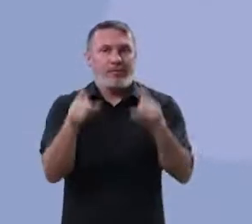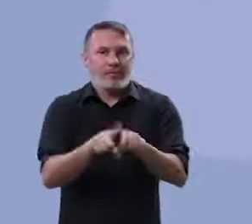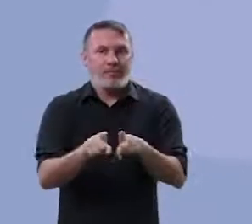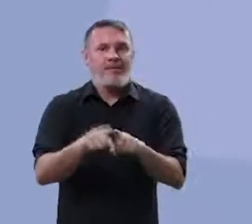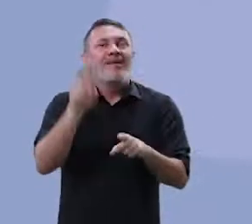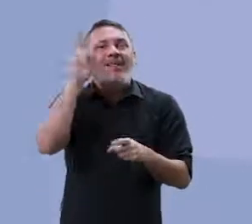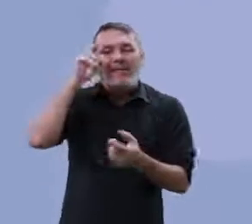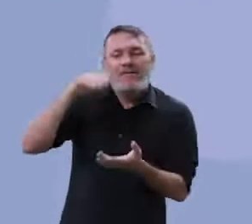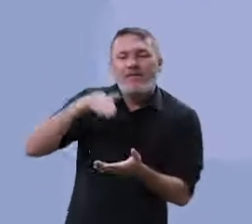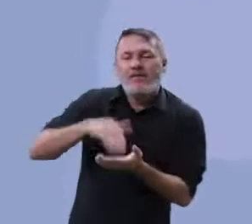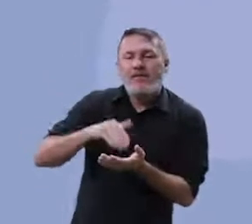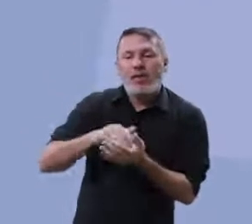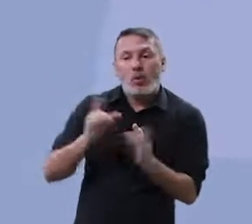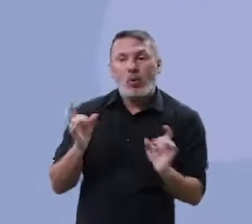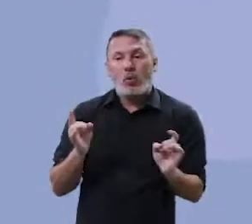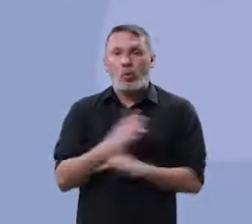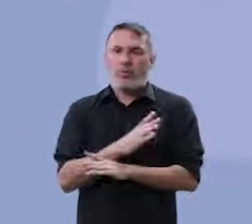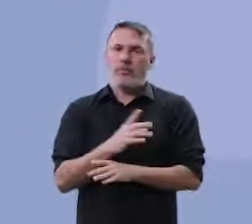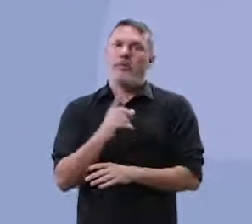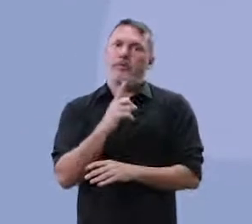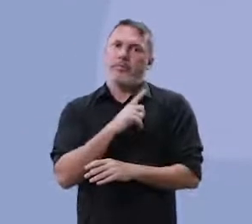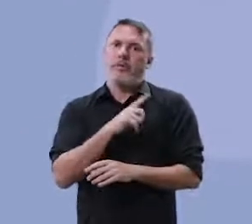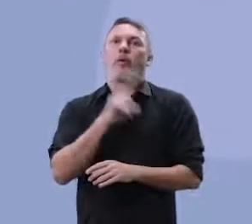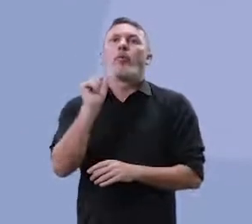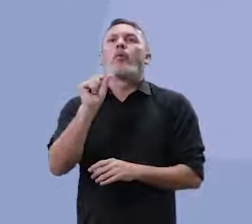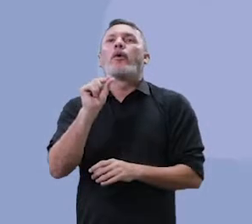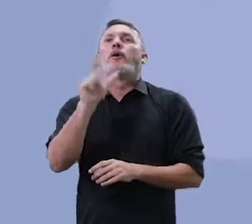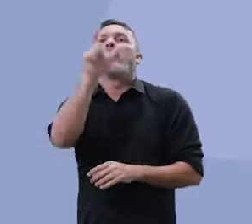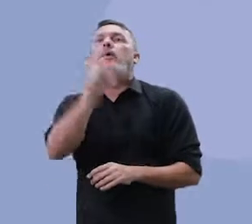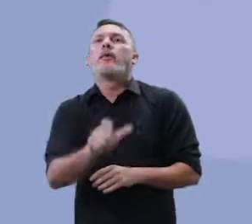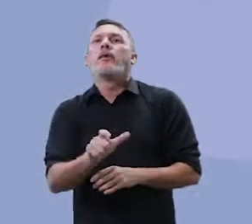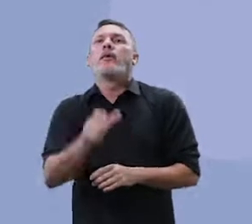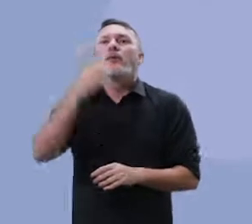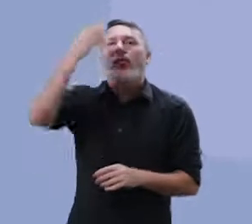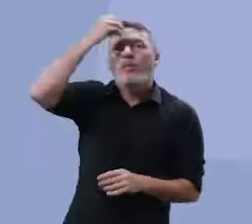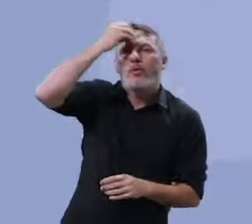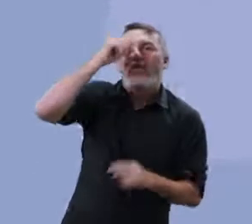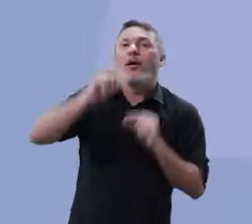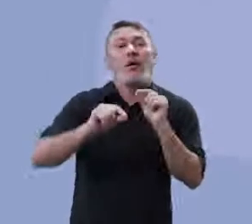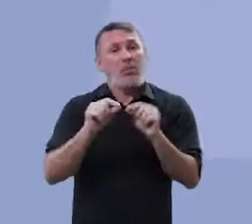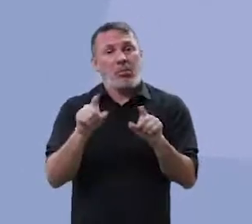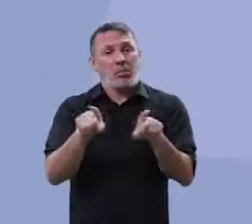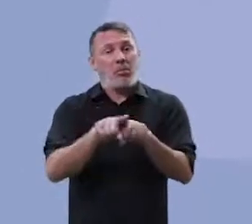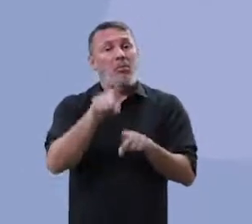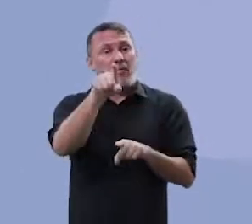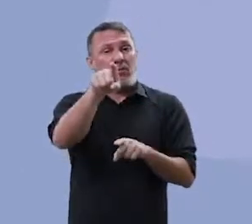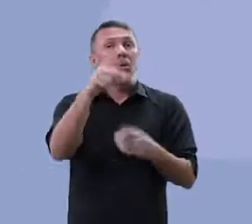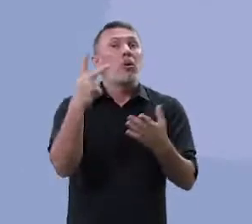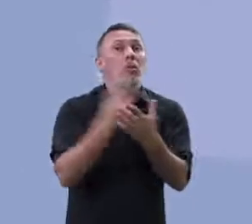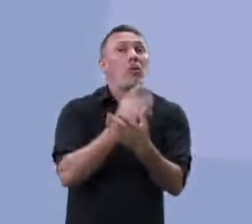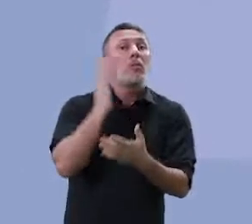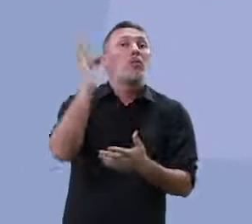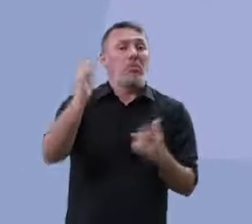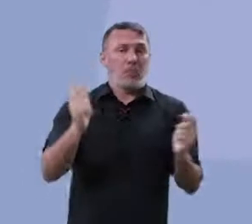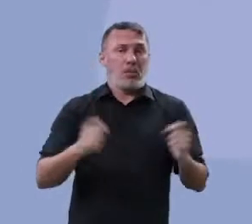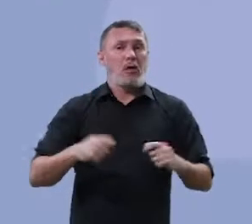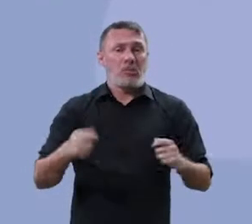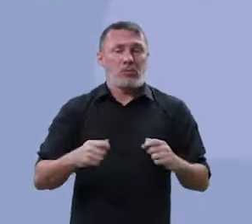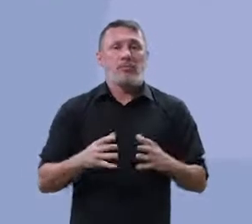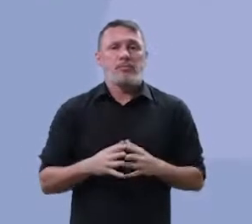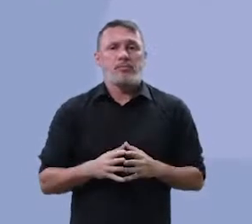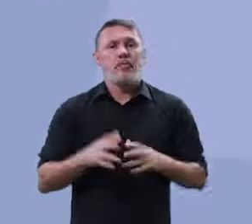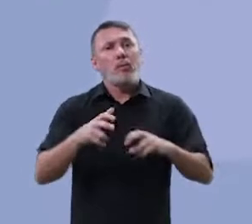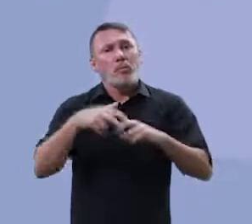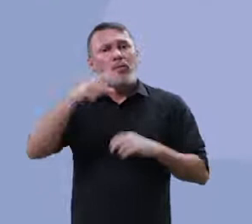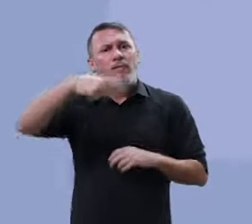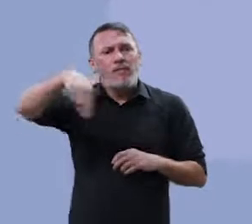que nós falamos na conclusão que nós temos vários agentes? Infelizmente, você pode ser esse agente que vai praticar esse tipo de violência.